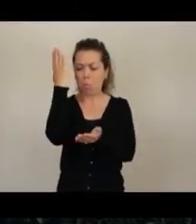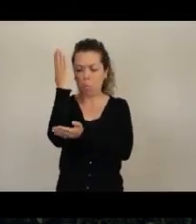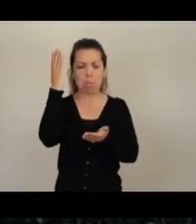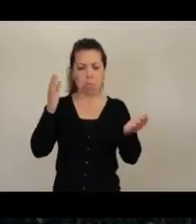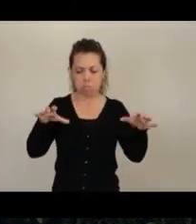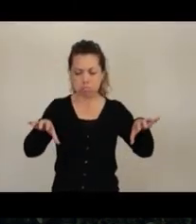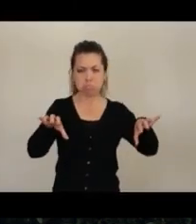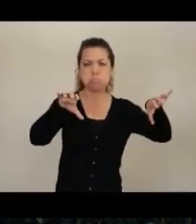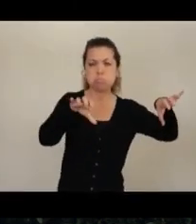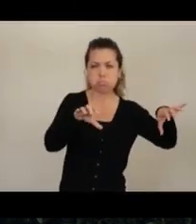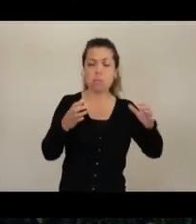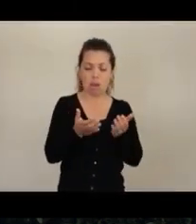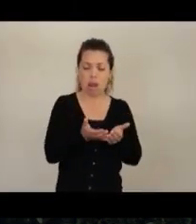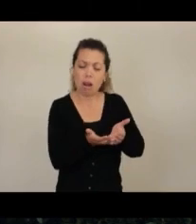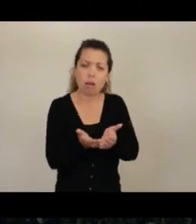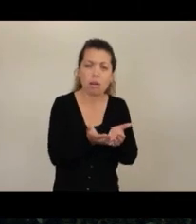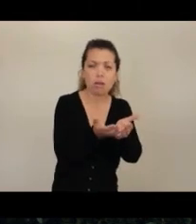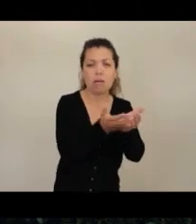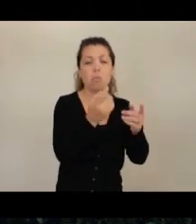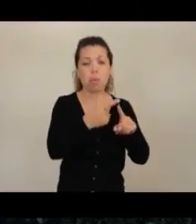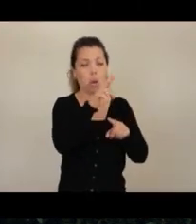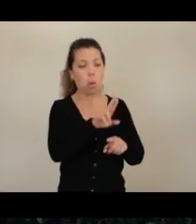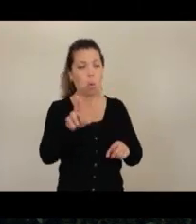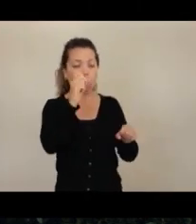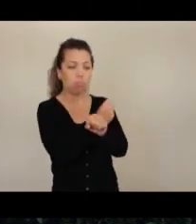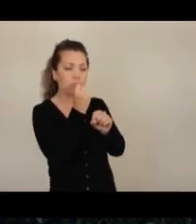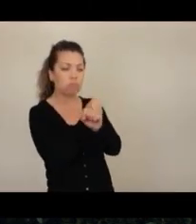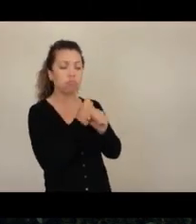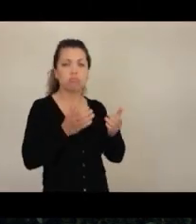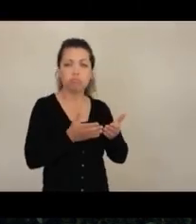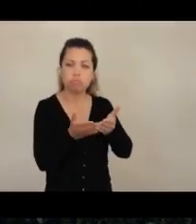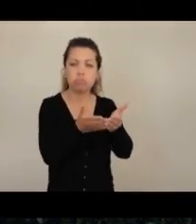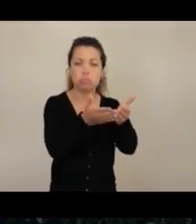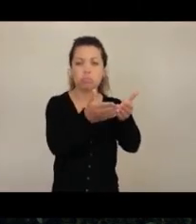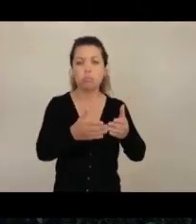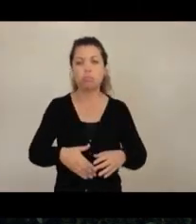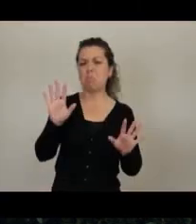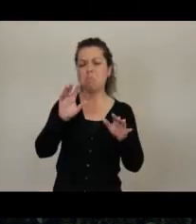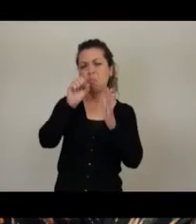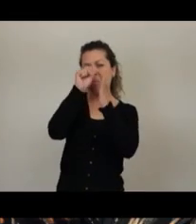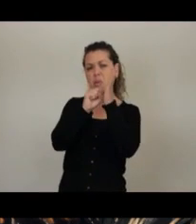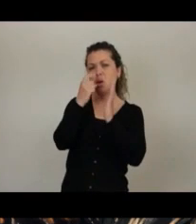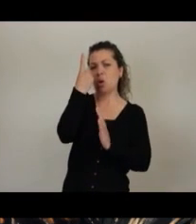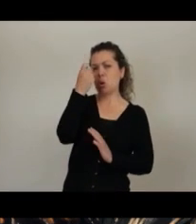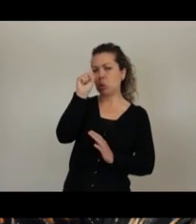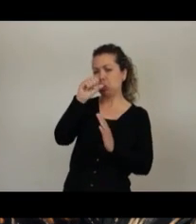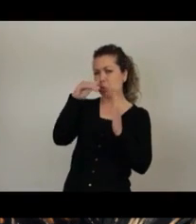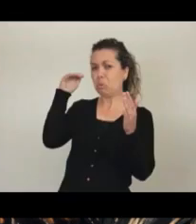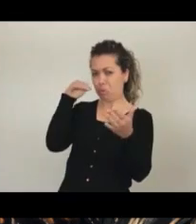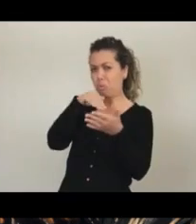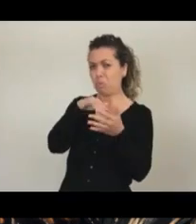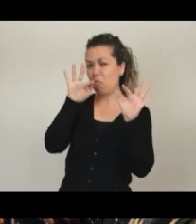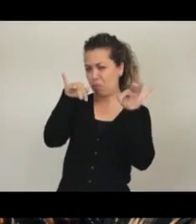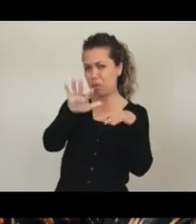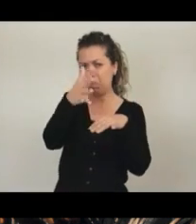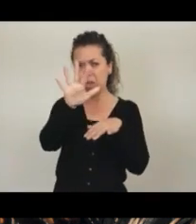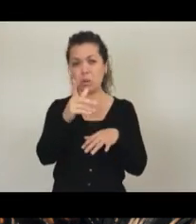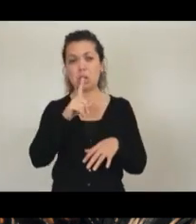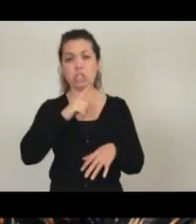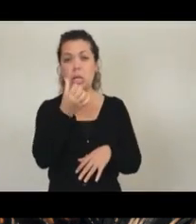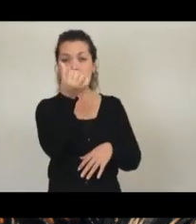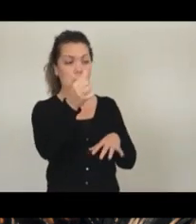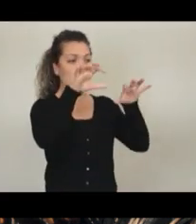Ribeira. Parte dos defensores do canal argumentava que a melhor opção seria abri-lo no sopé do Morro da Espia, mais ao